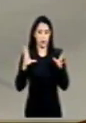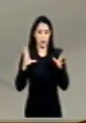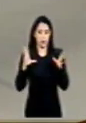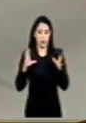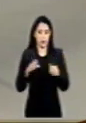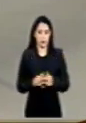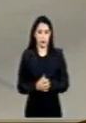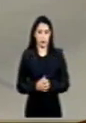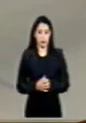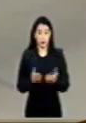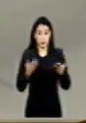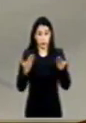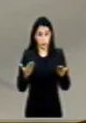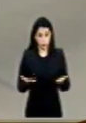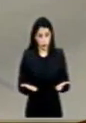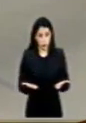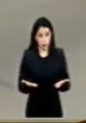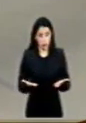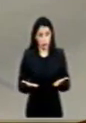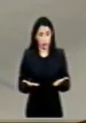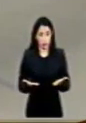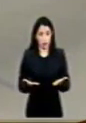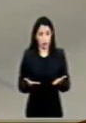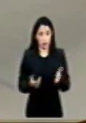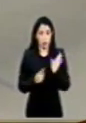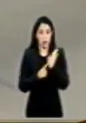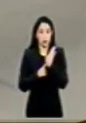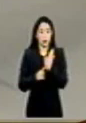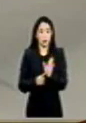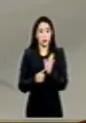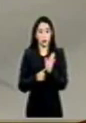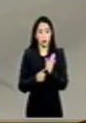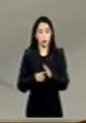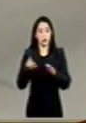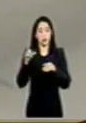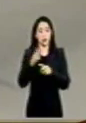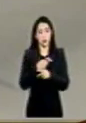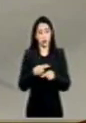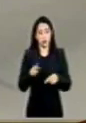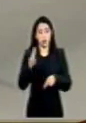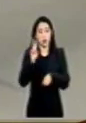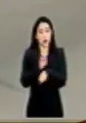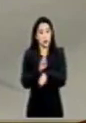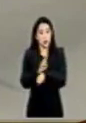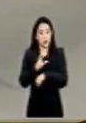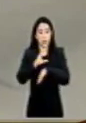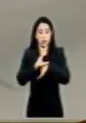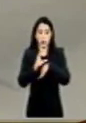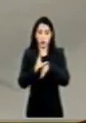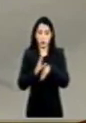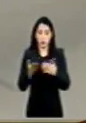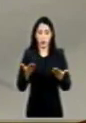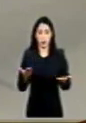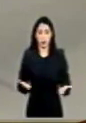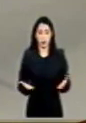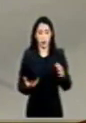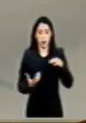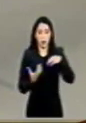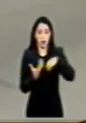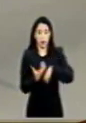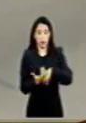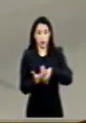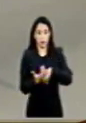Aliás, justamente interpretando as prerrogativas constitucionais que protegem a Casa, é que essa Corte